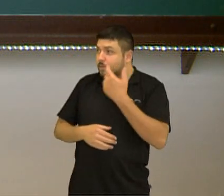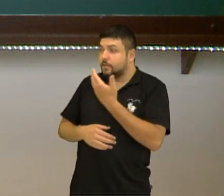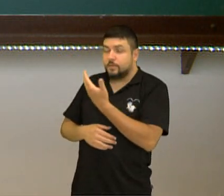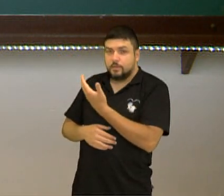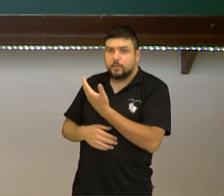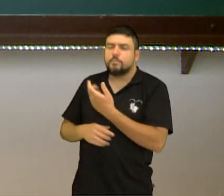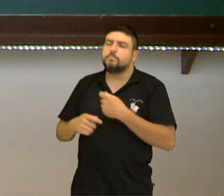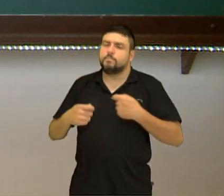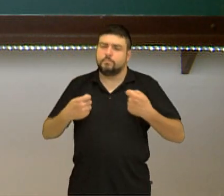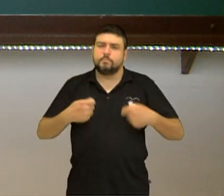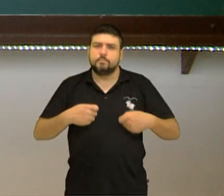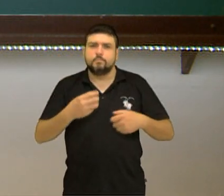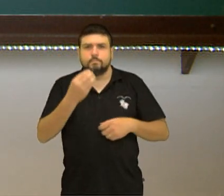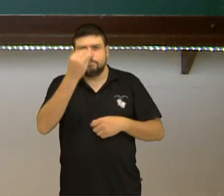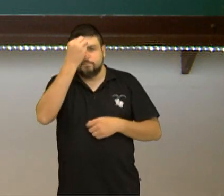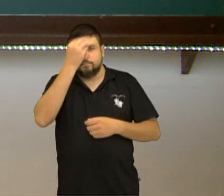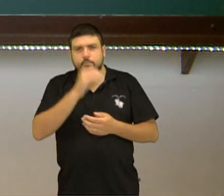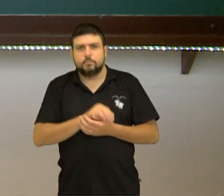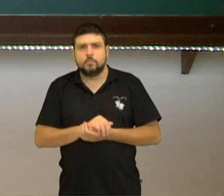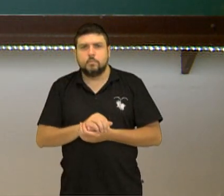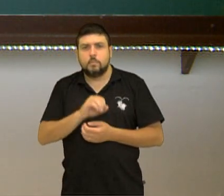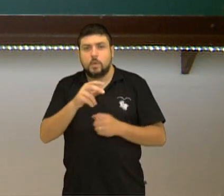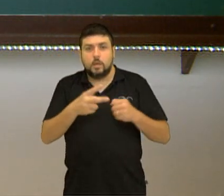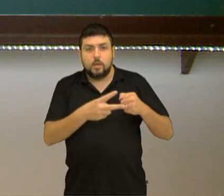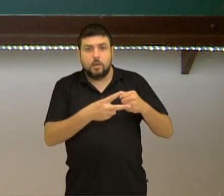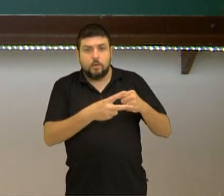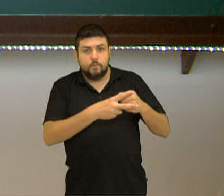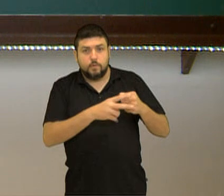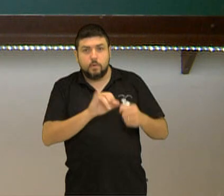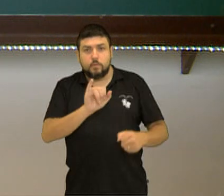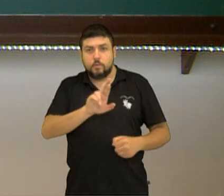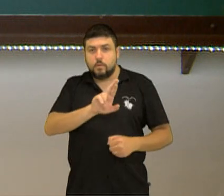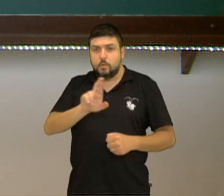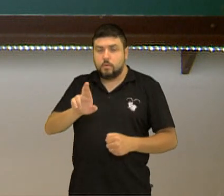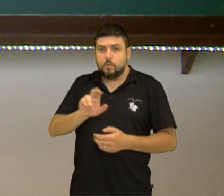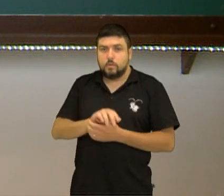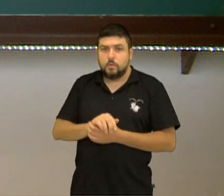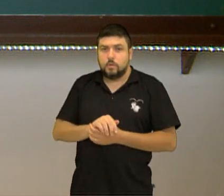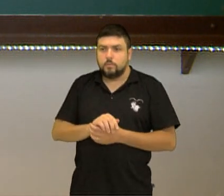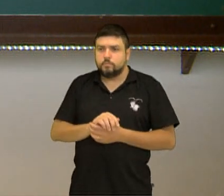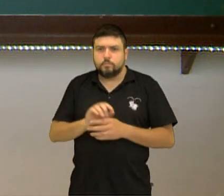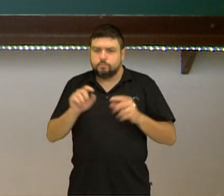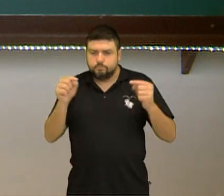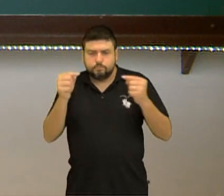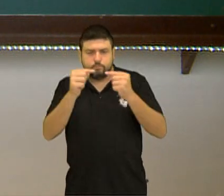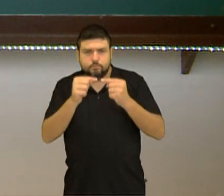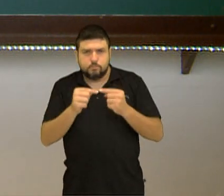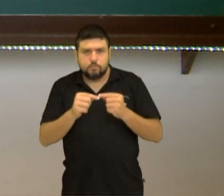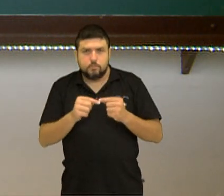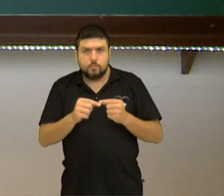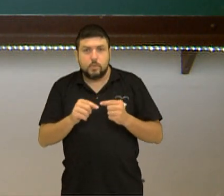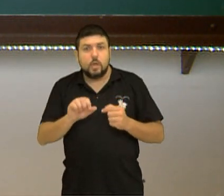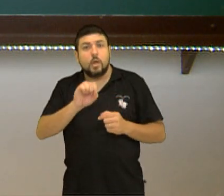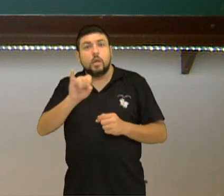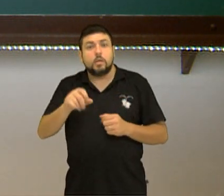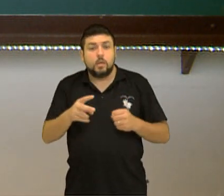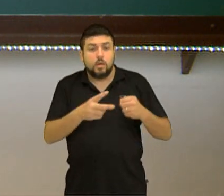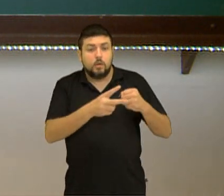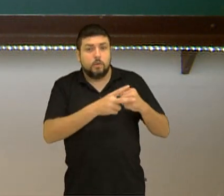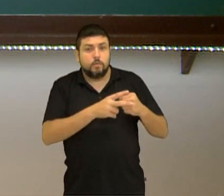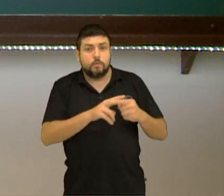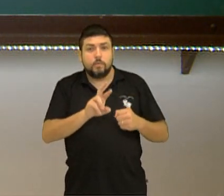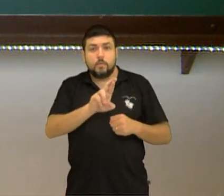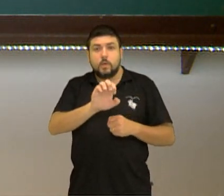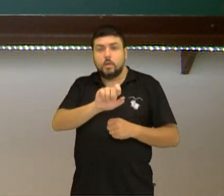o verbo for irregular, cada um vai ter o seu. Se for regular, é mais fácil. A forma